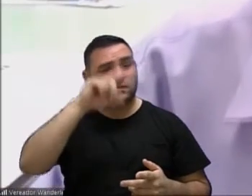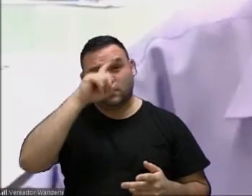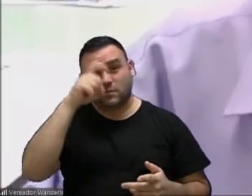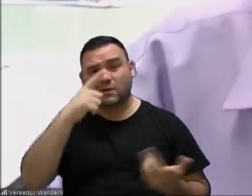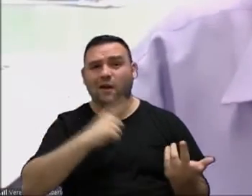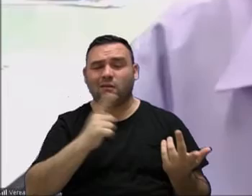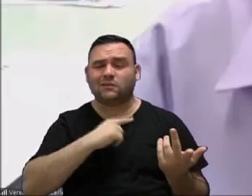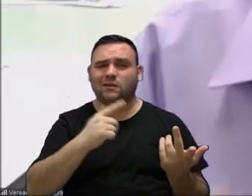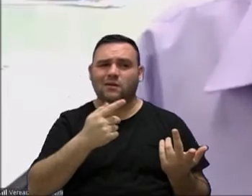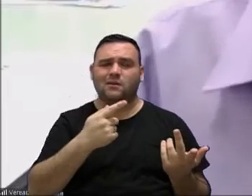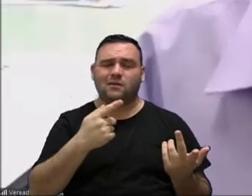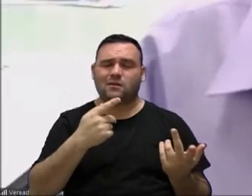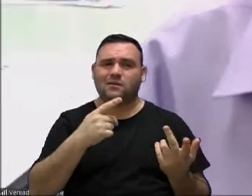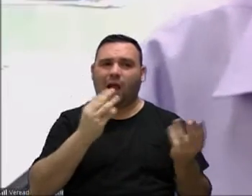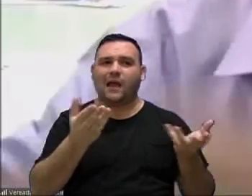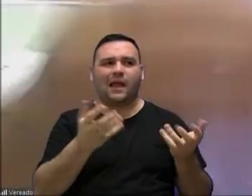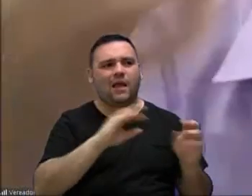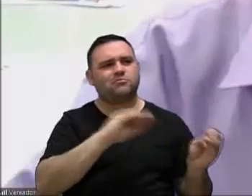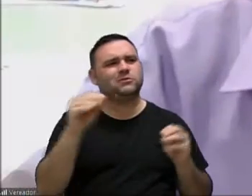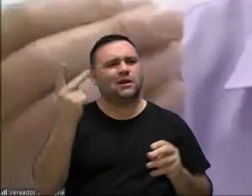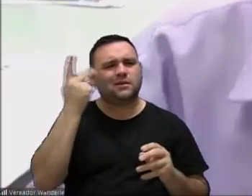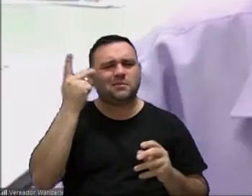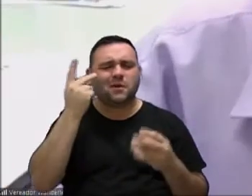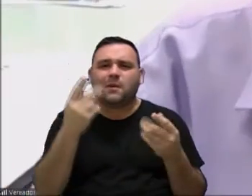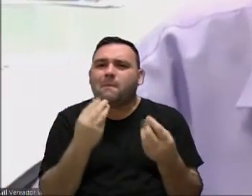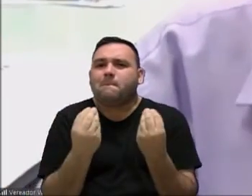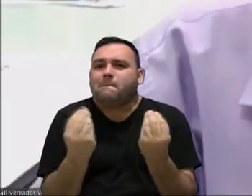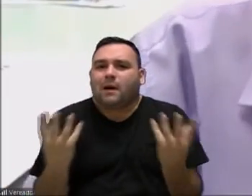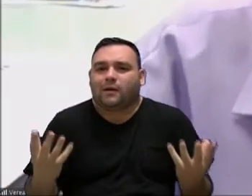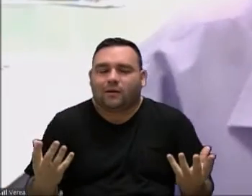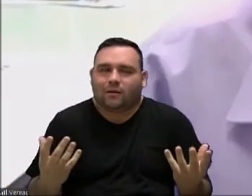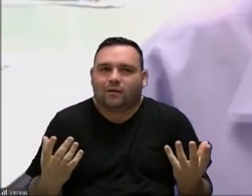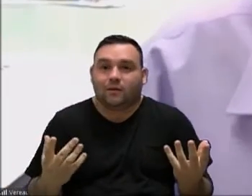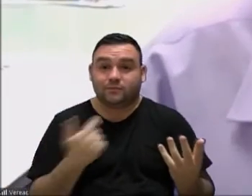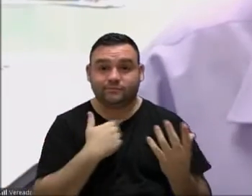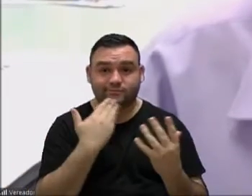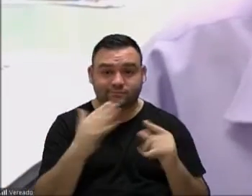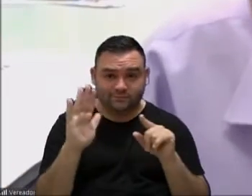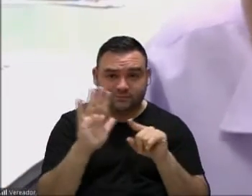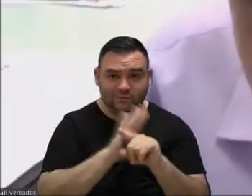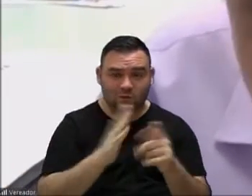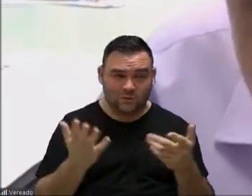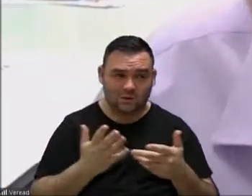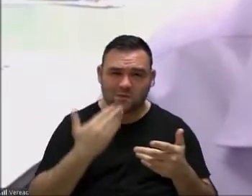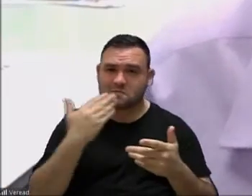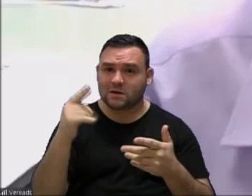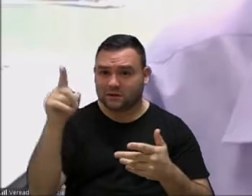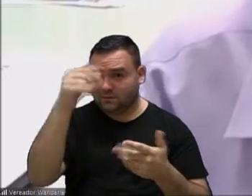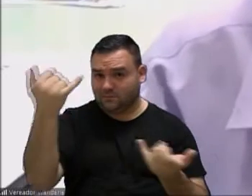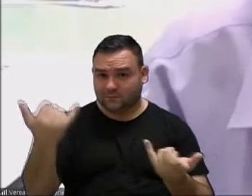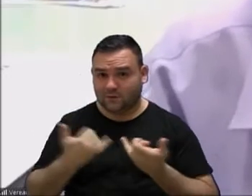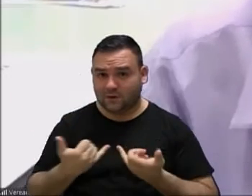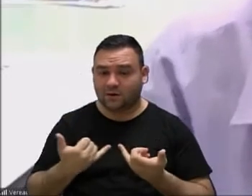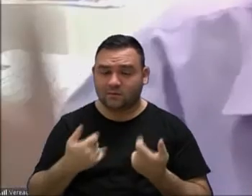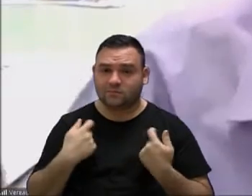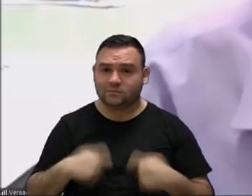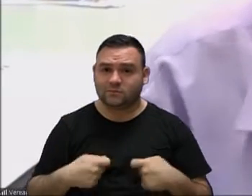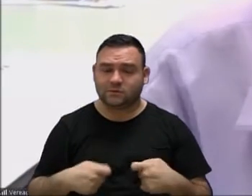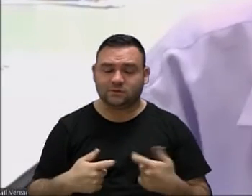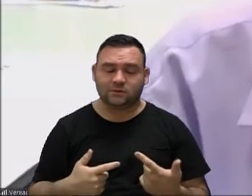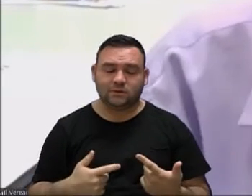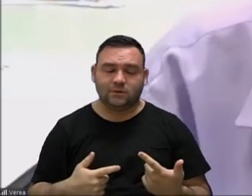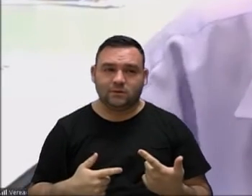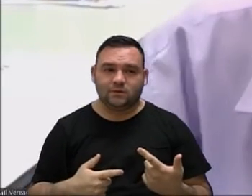está no PA, quer mandar para São Paulo. Qual é a razão? Eu estou solicitando, pedindo essa informação, vereador Lúcio